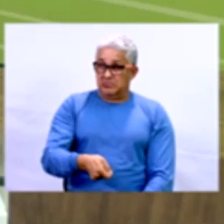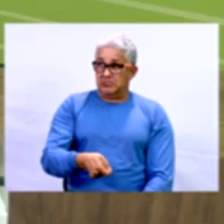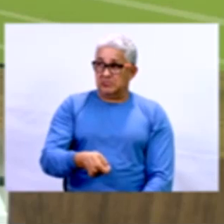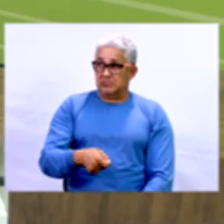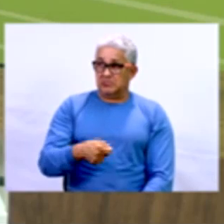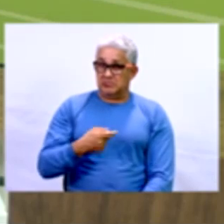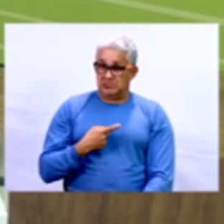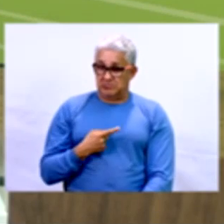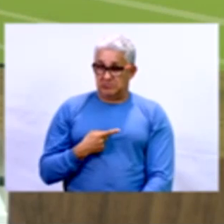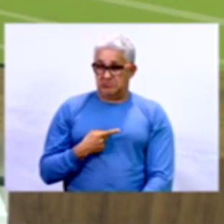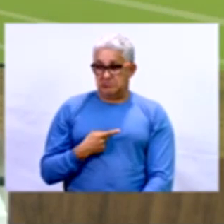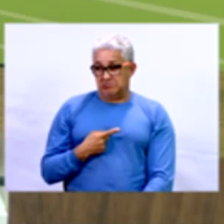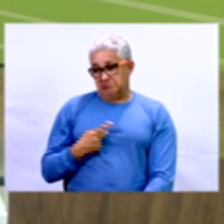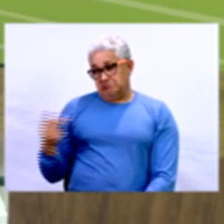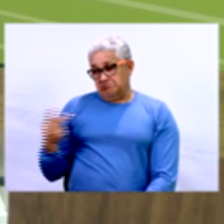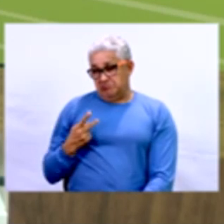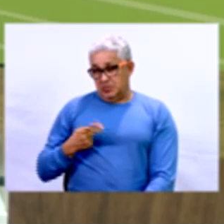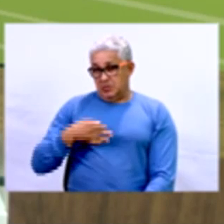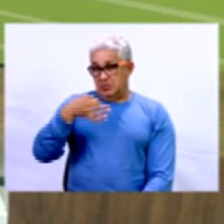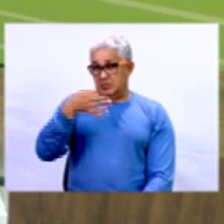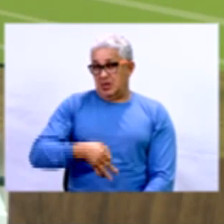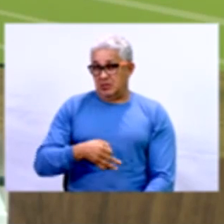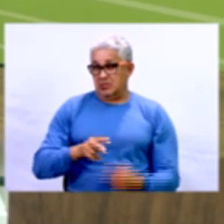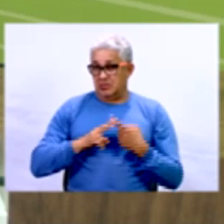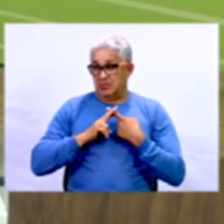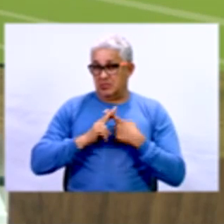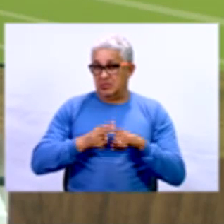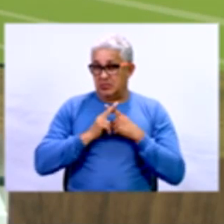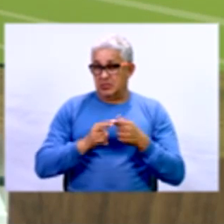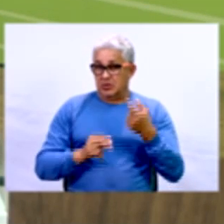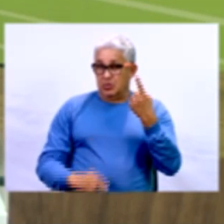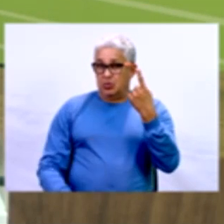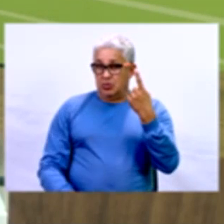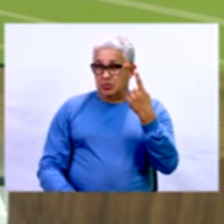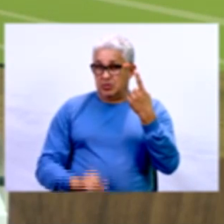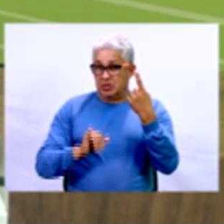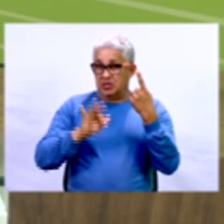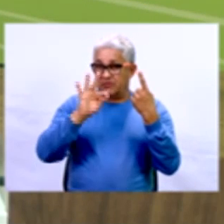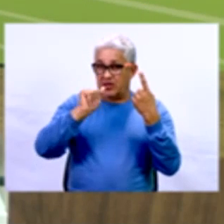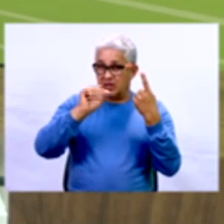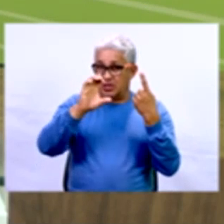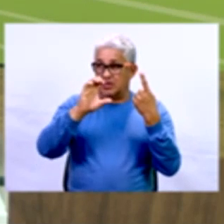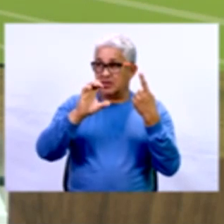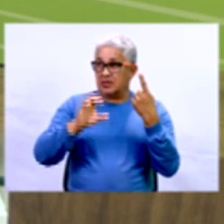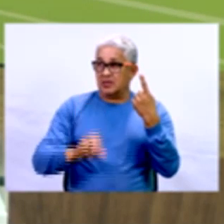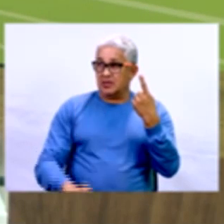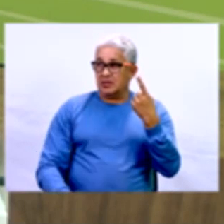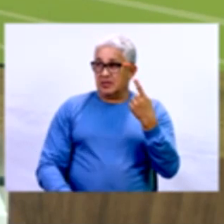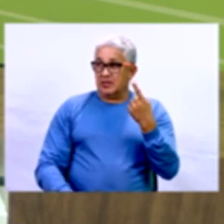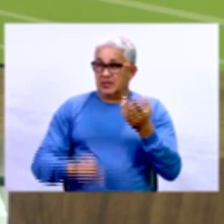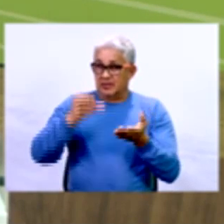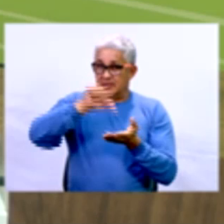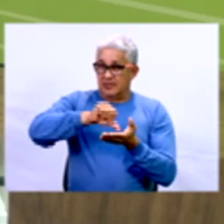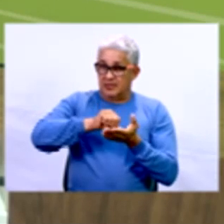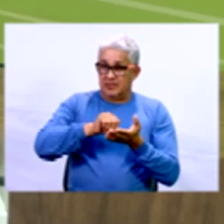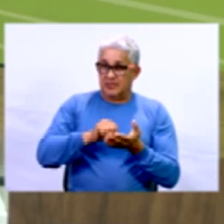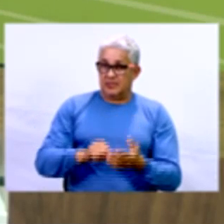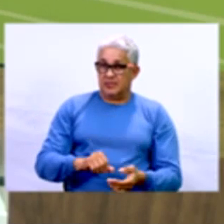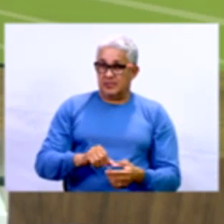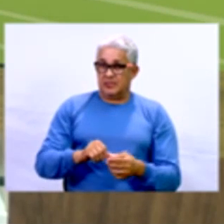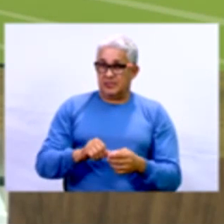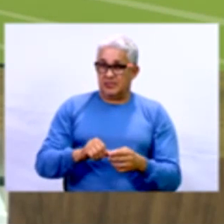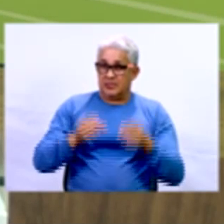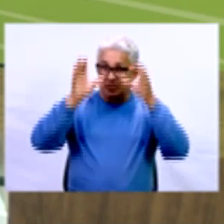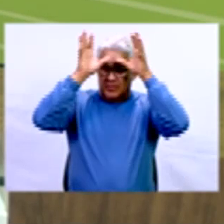que nós façamos aqui uma correção. Uma é o IFAC, né, o polo do